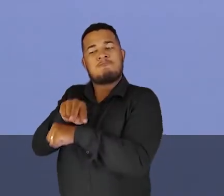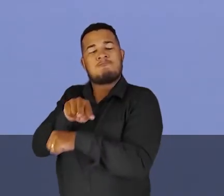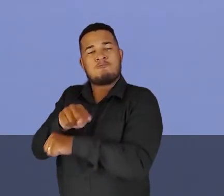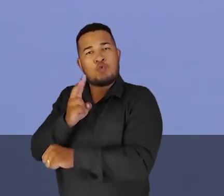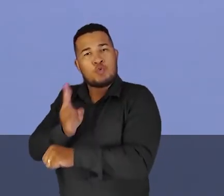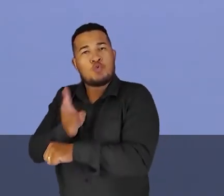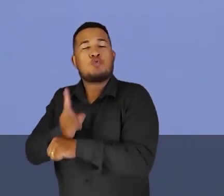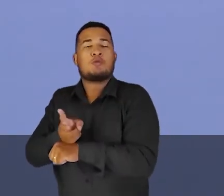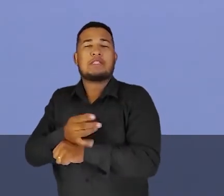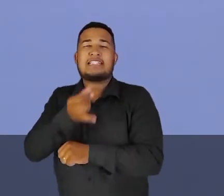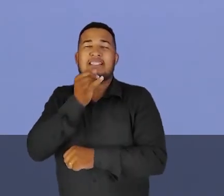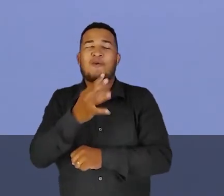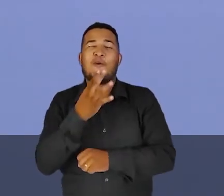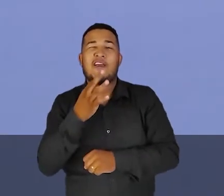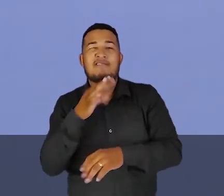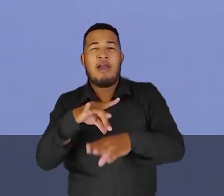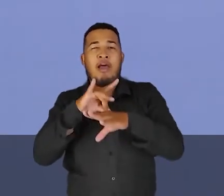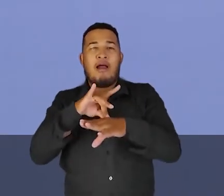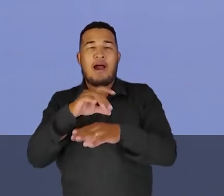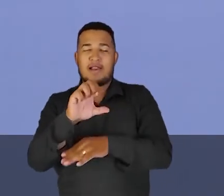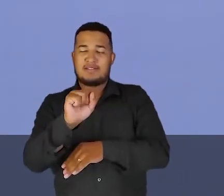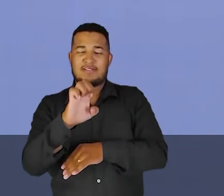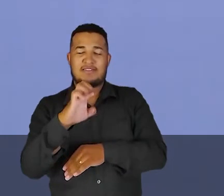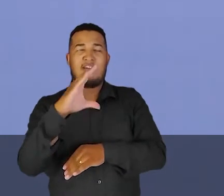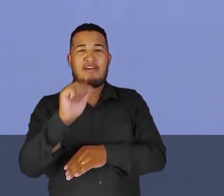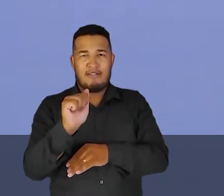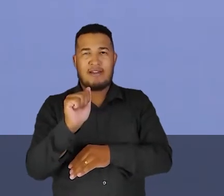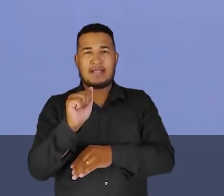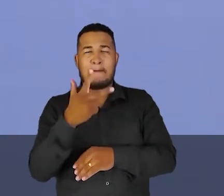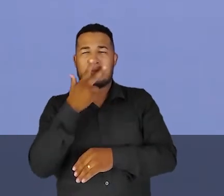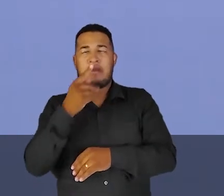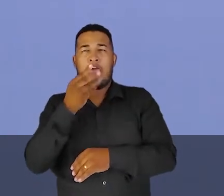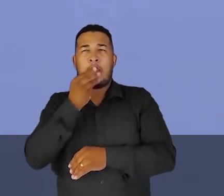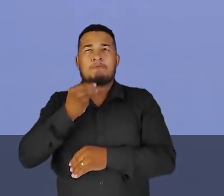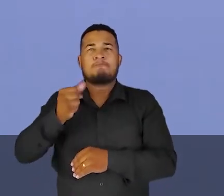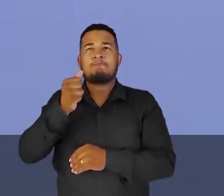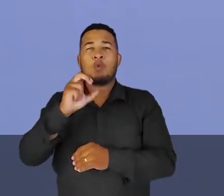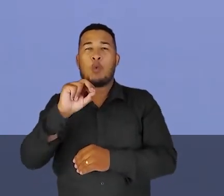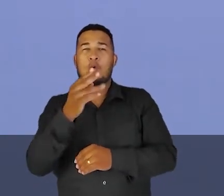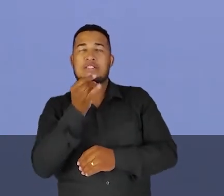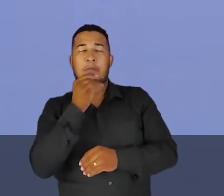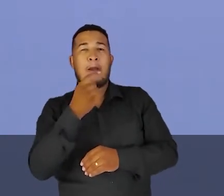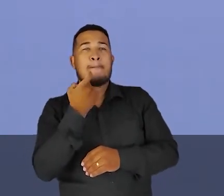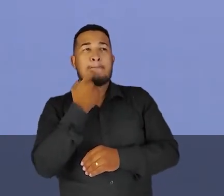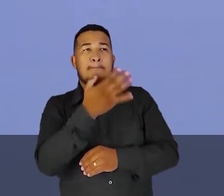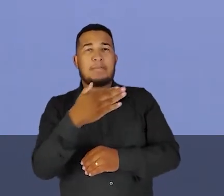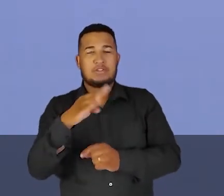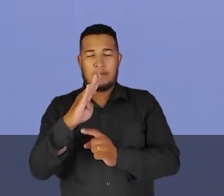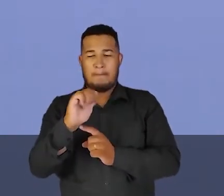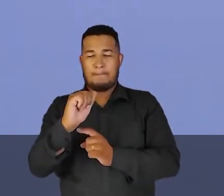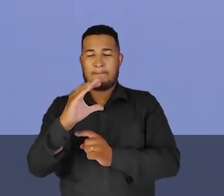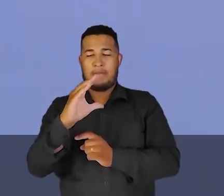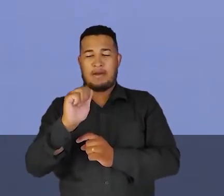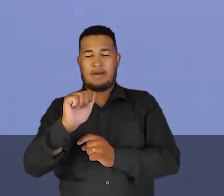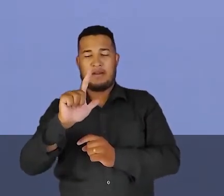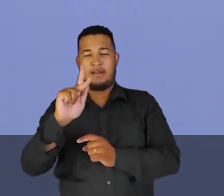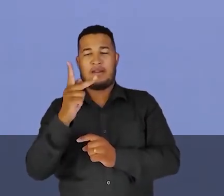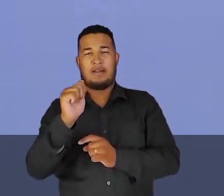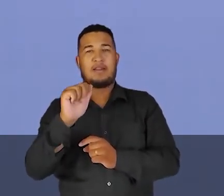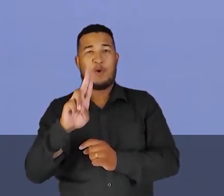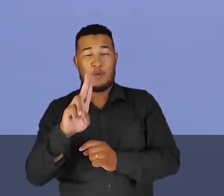é que não gosta de uma carne seca, né? Uma carne salgada, um bacalhau, né? Um peixe salgado. Então, o sal ele é usado